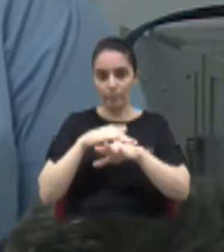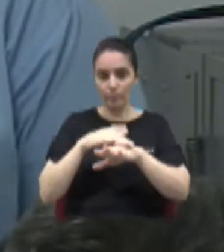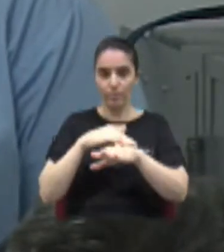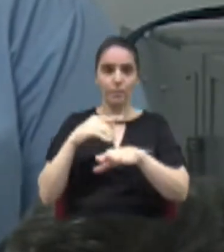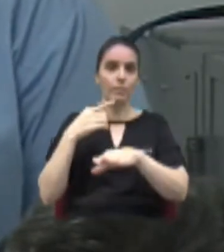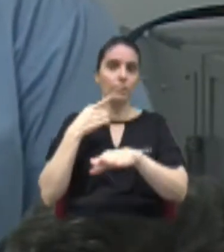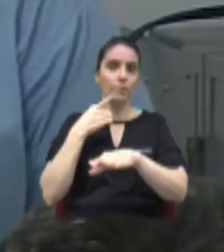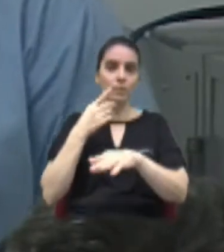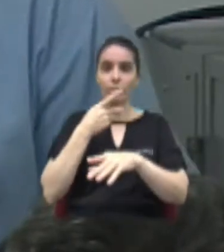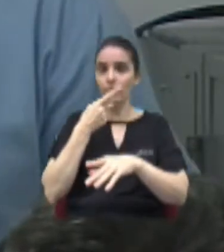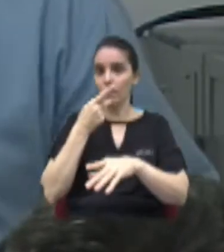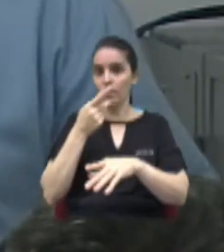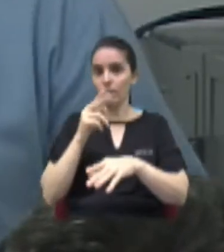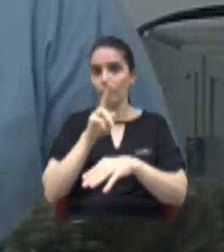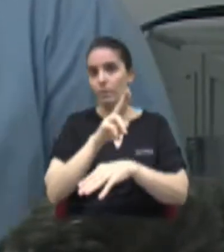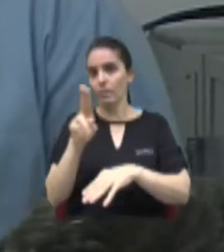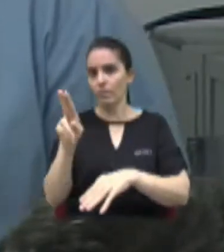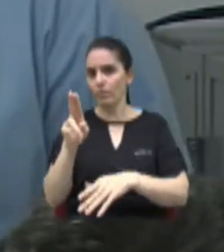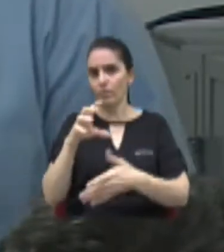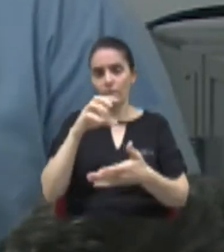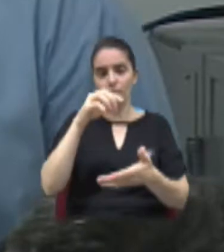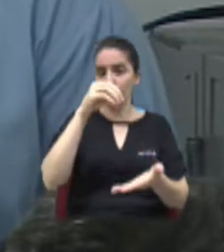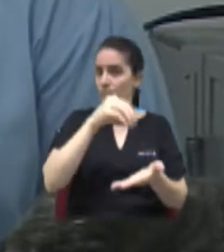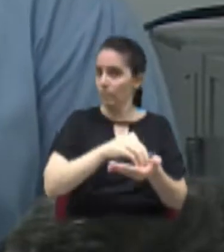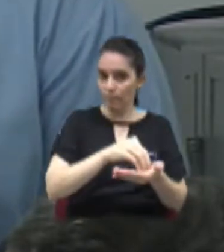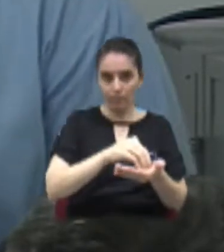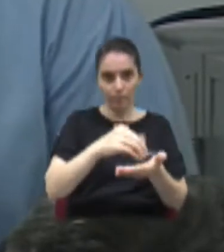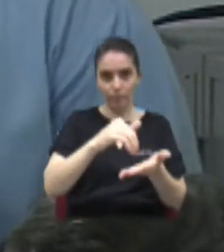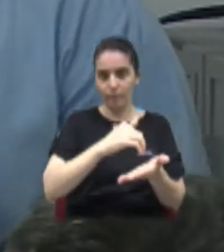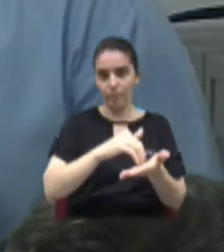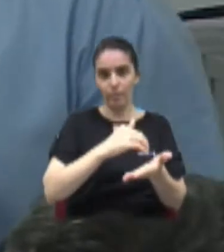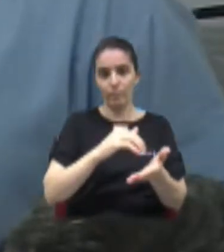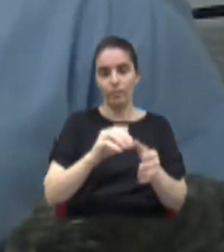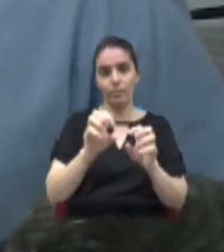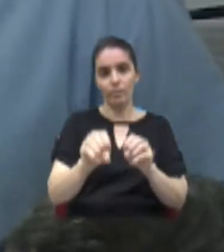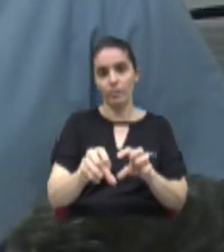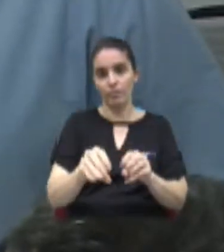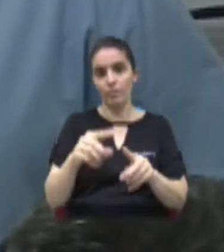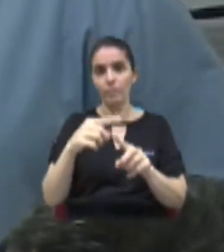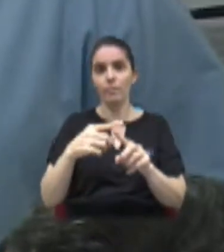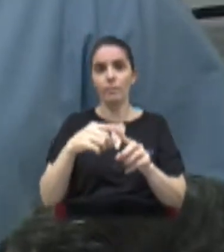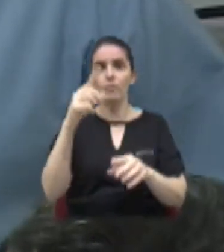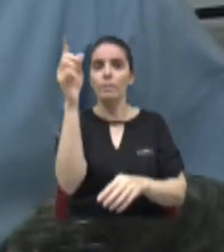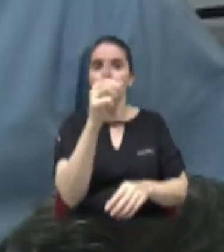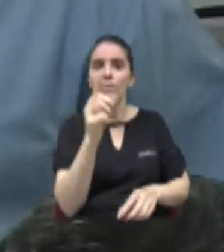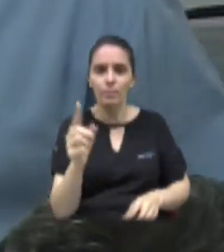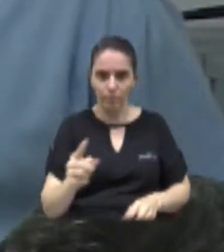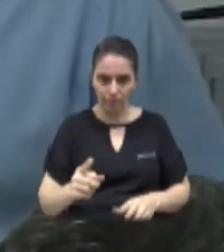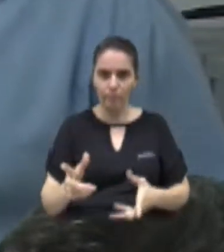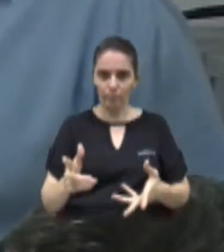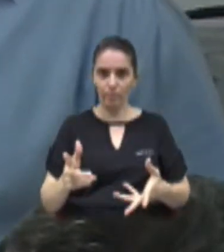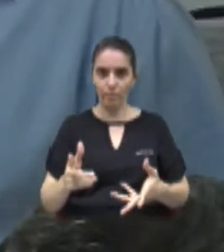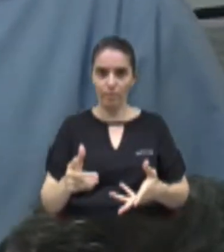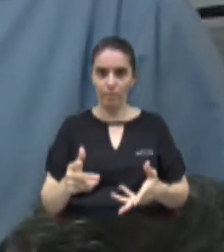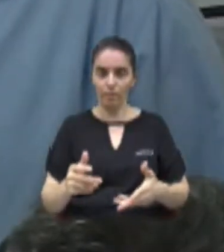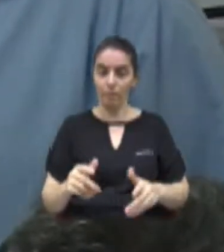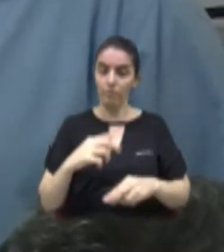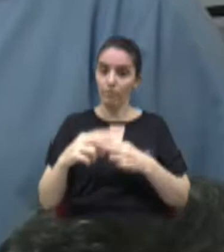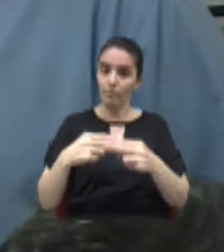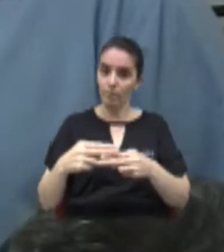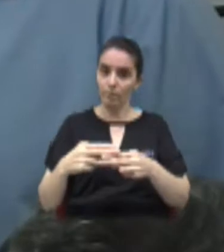para benefício próprio. Não, nós estamos aqui a serviço da população. E essas indagações, quando vem